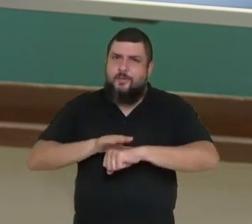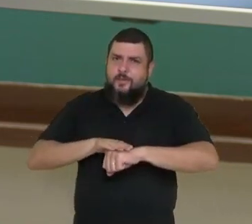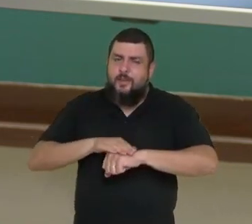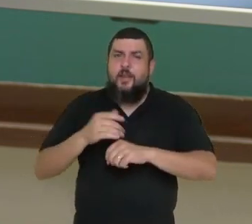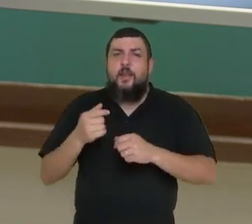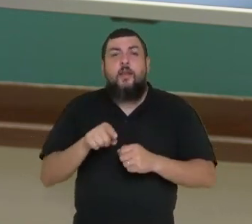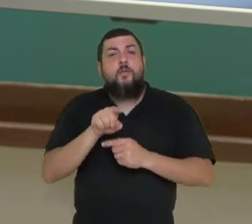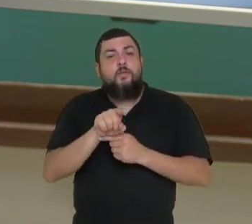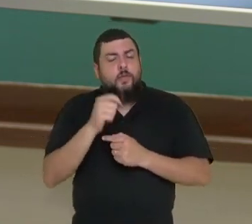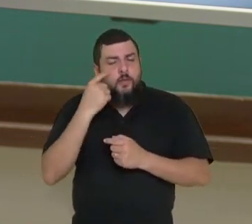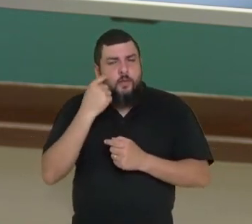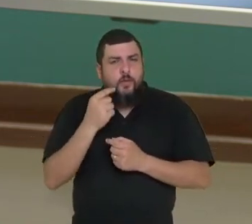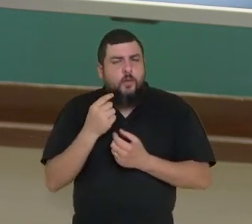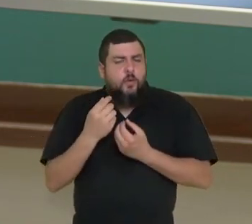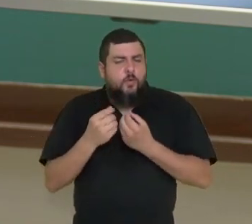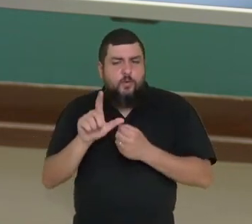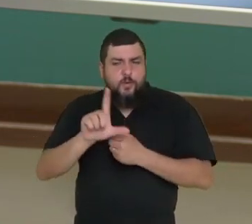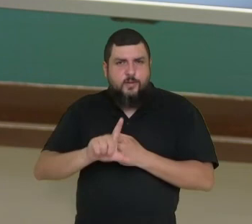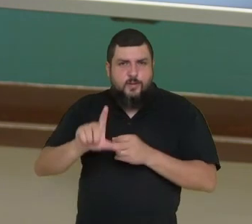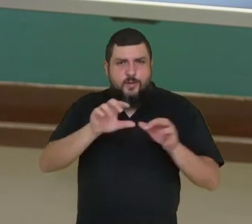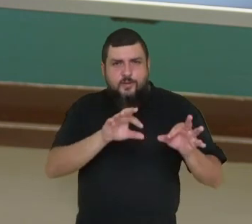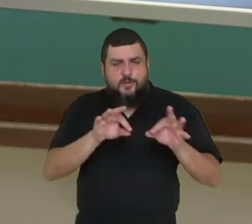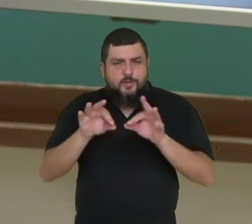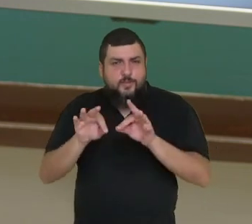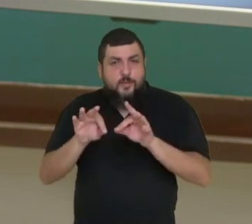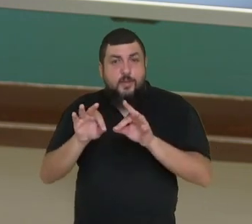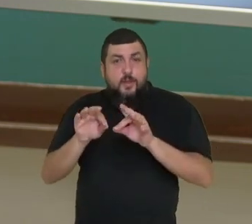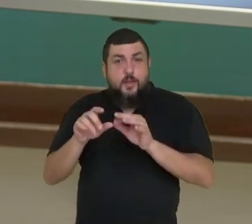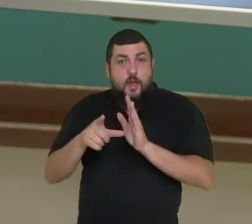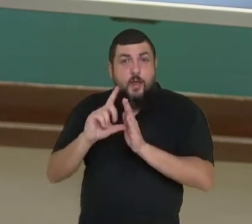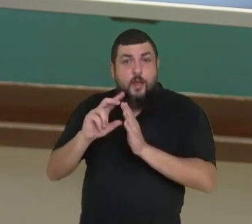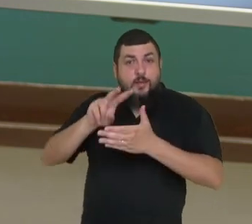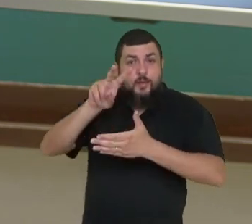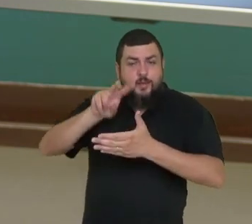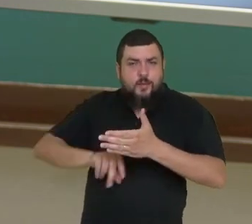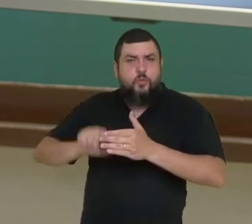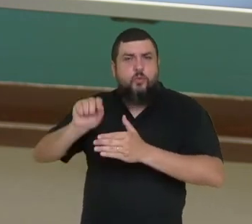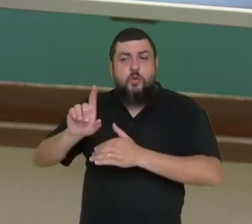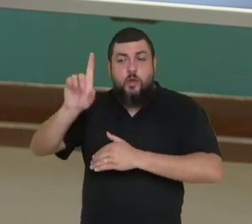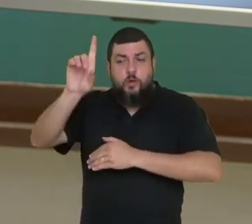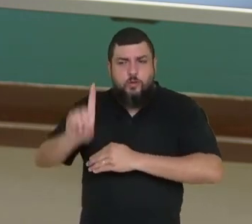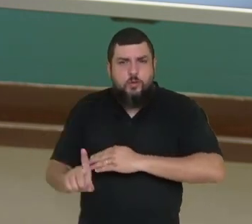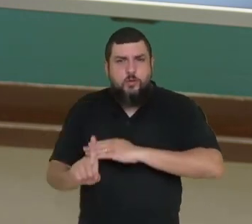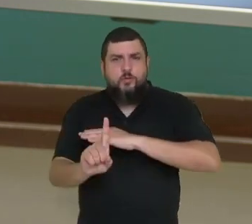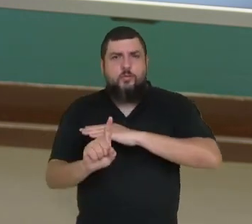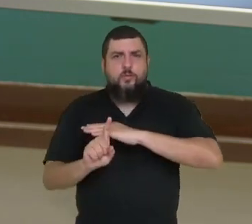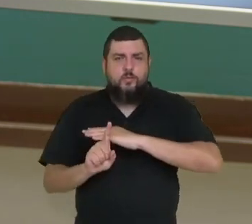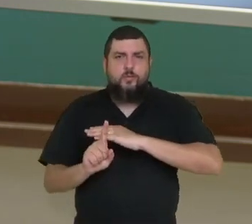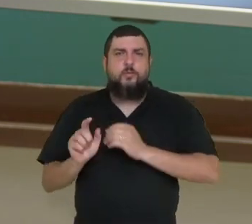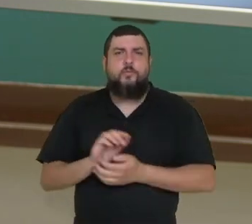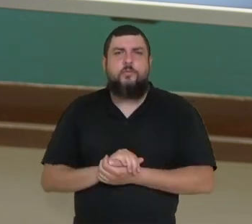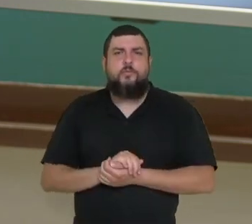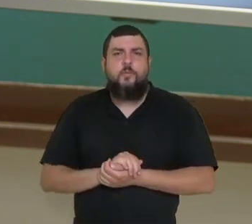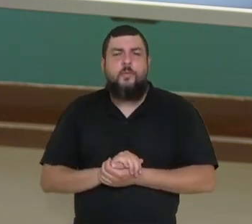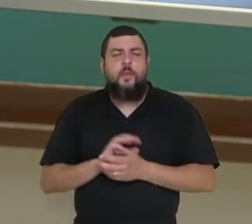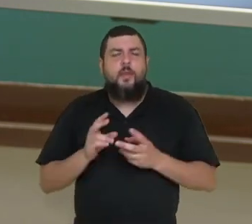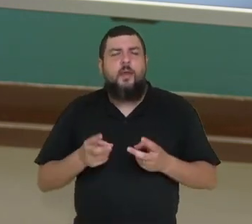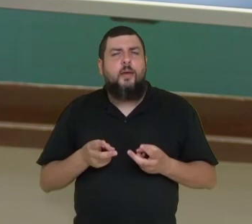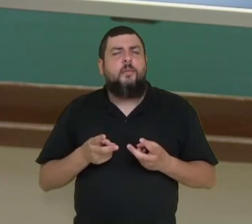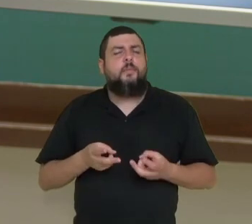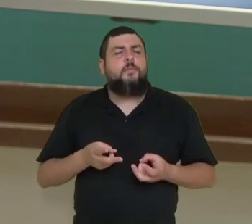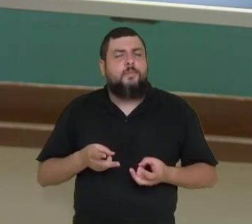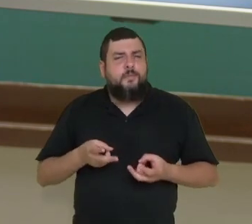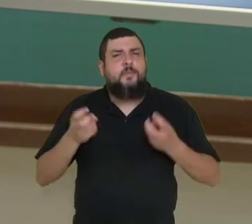gente trabalhou aí um cordel que discutiu a questão dos direitos do consumidor. Então vocês vejam que as possibilidades são infinitas